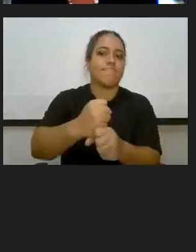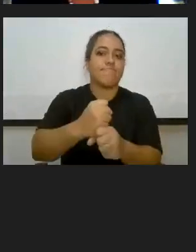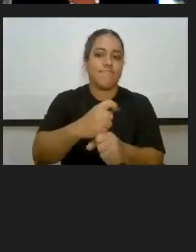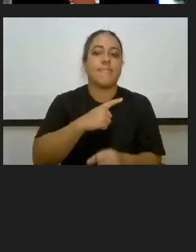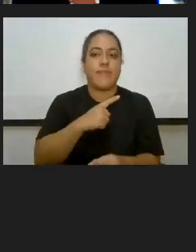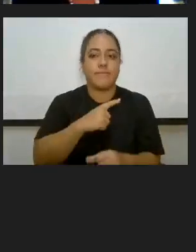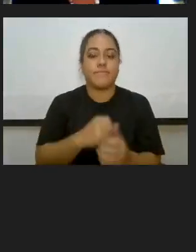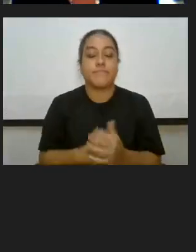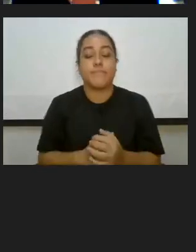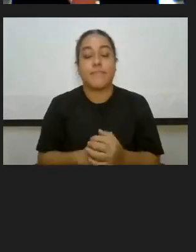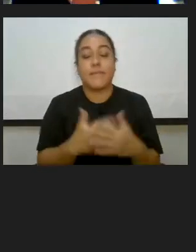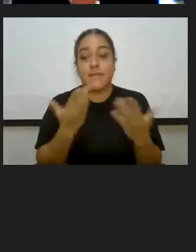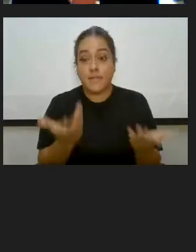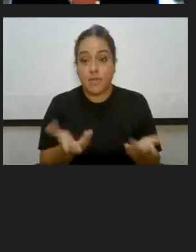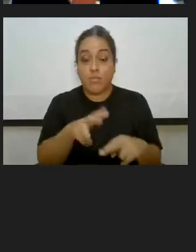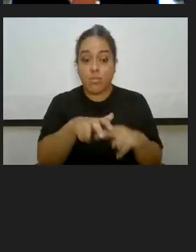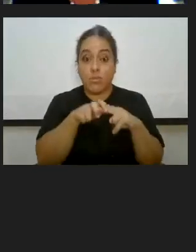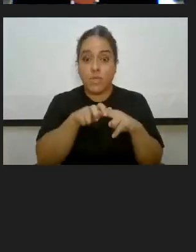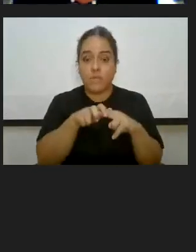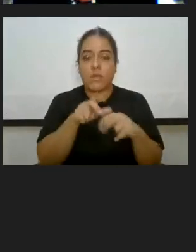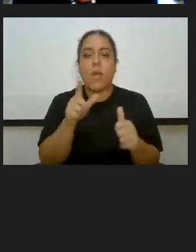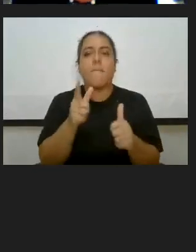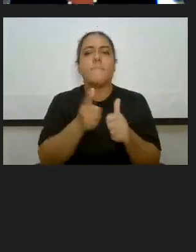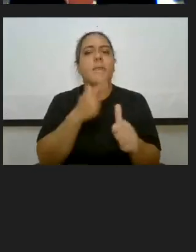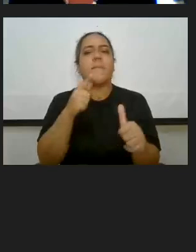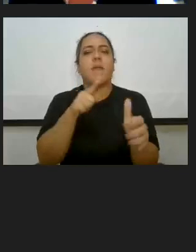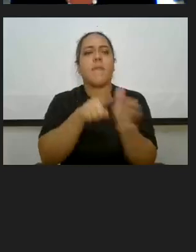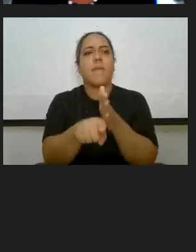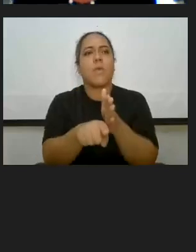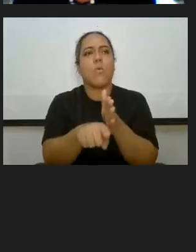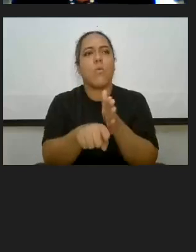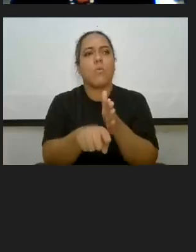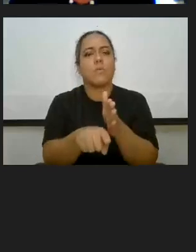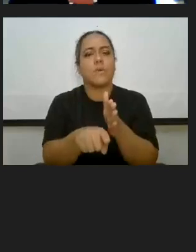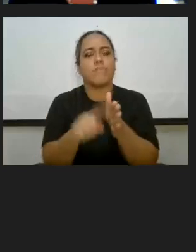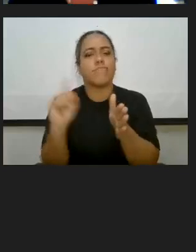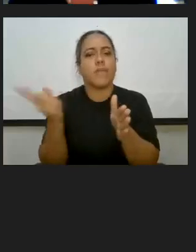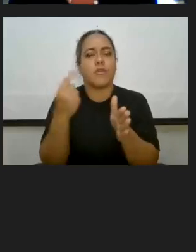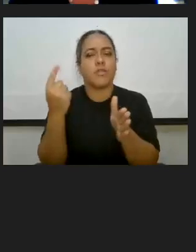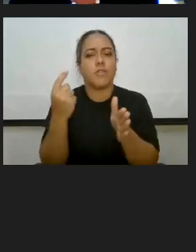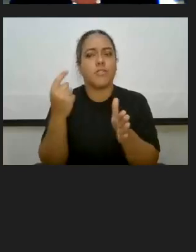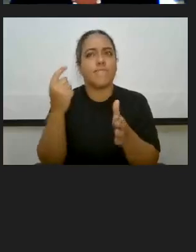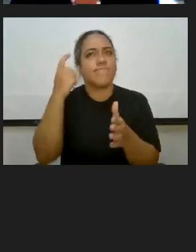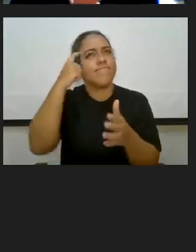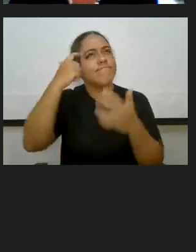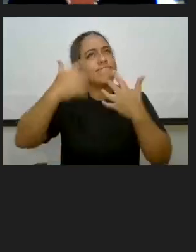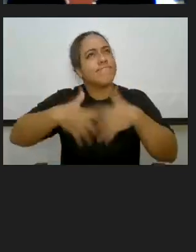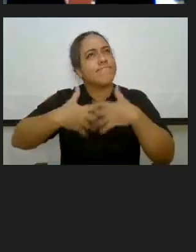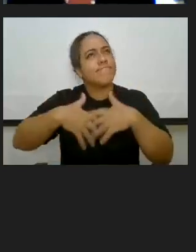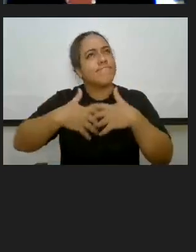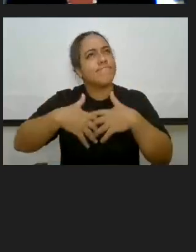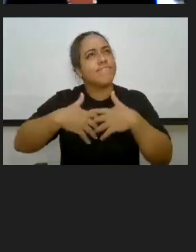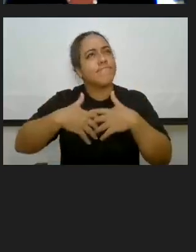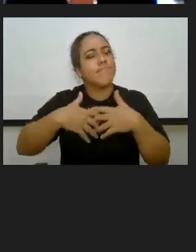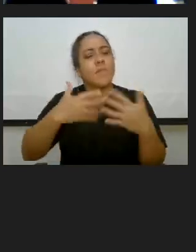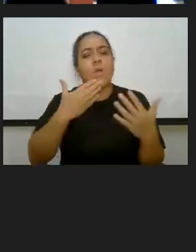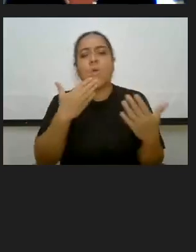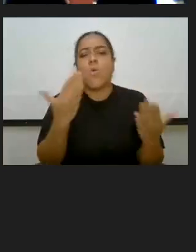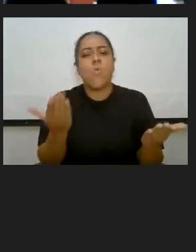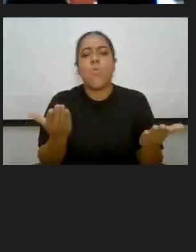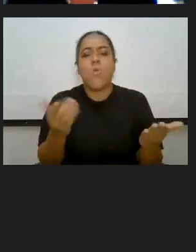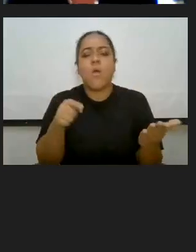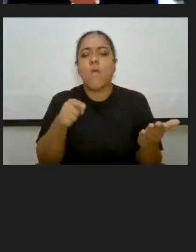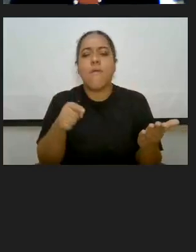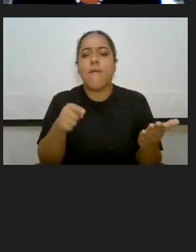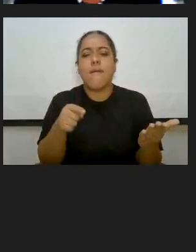nesse sentido, a primeira pergunta que salta para a gente é: qual é a concepção de